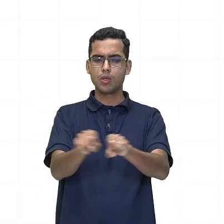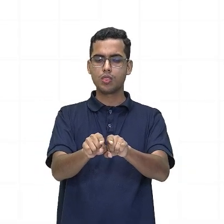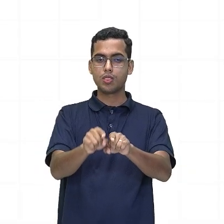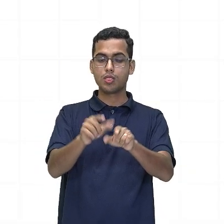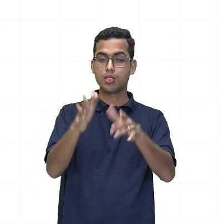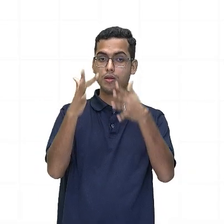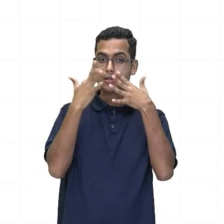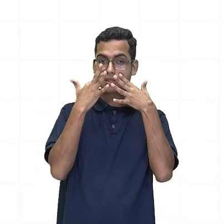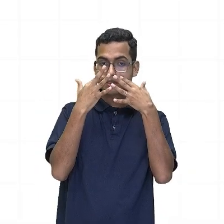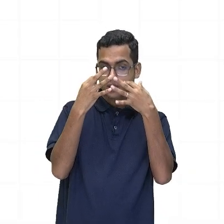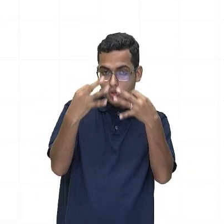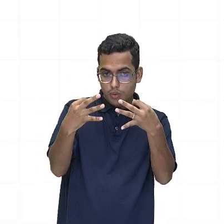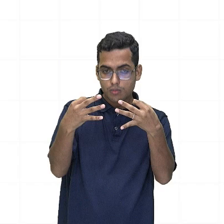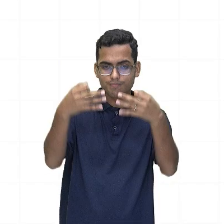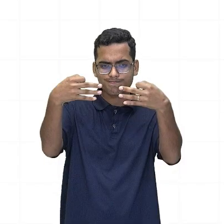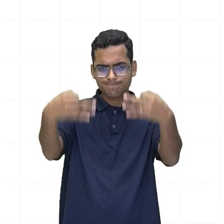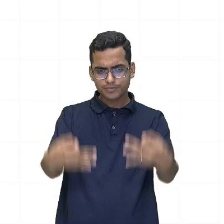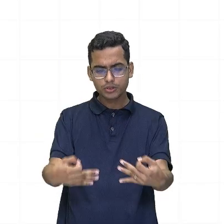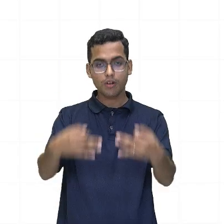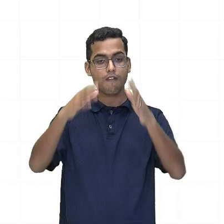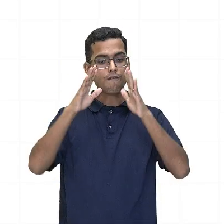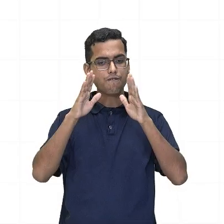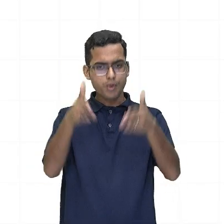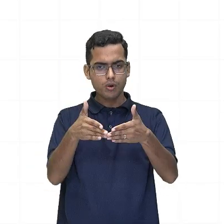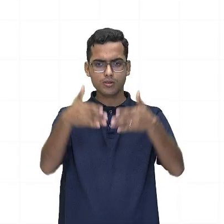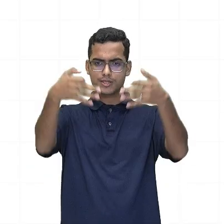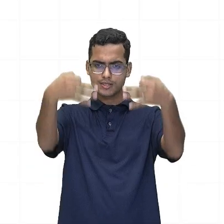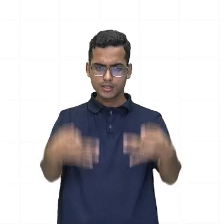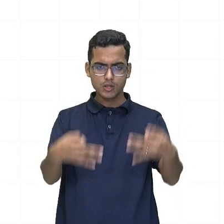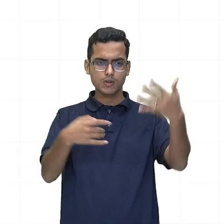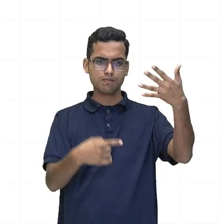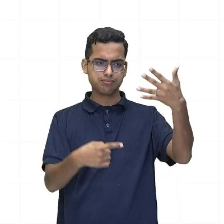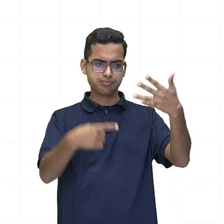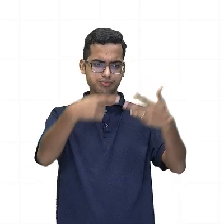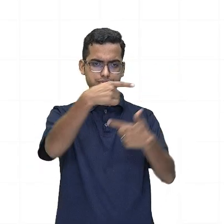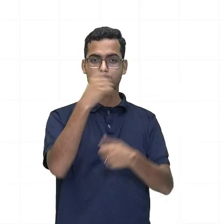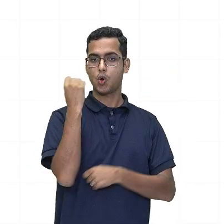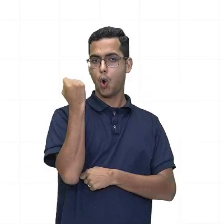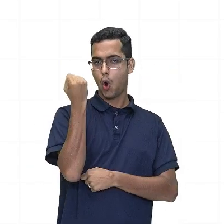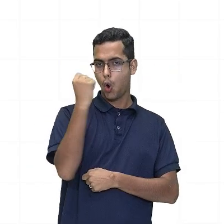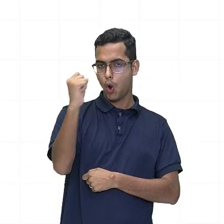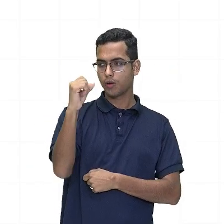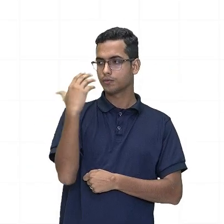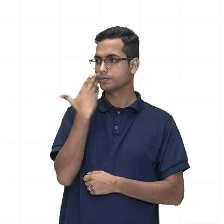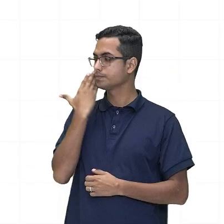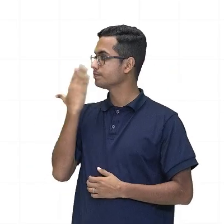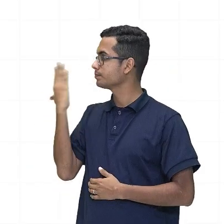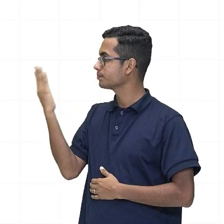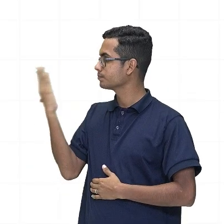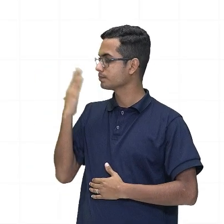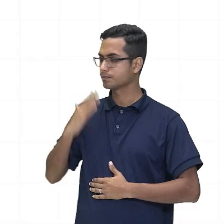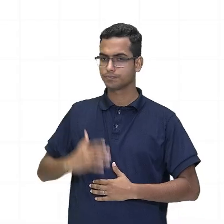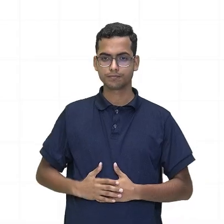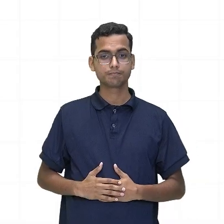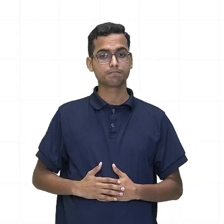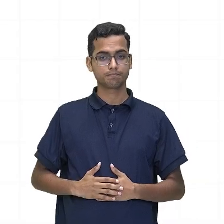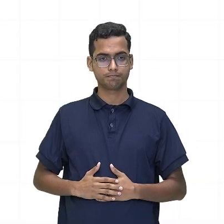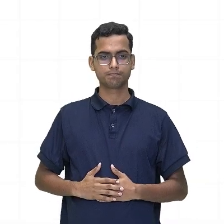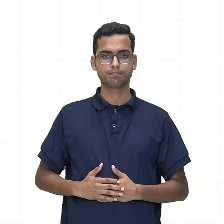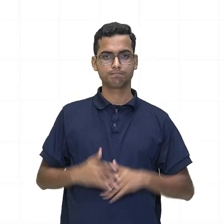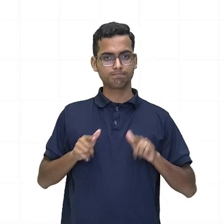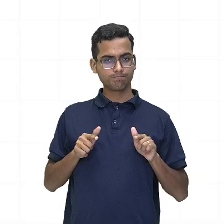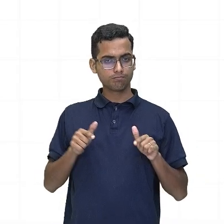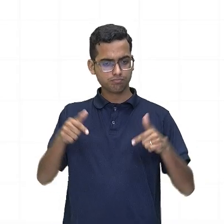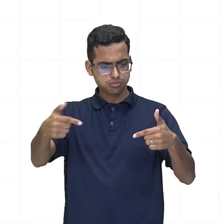concentração correta. Olha só, é por meio dessas práticas, tendo essas práticas de